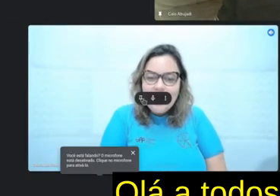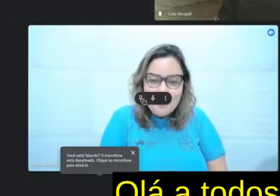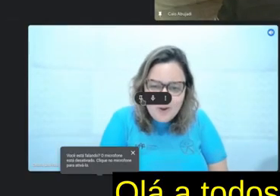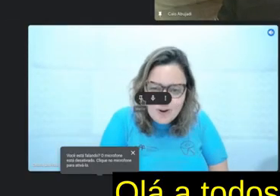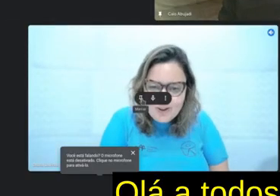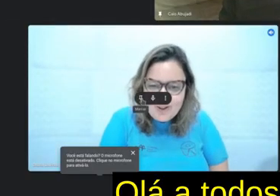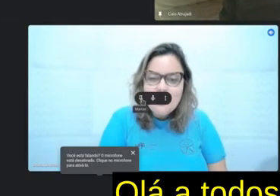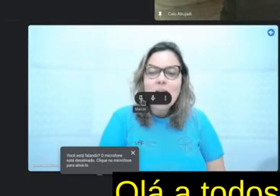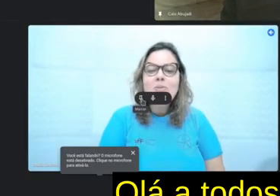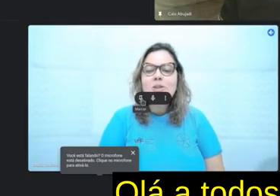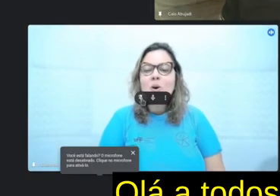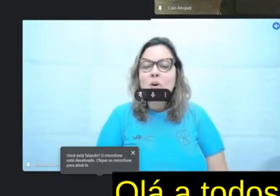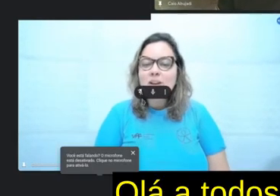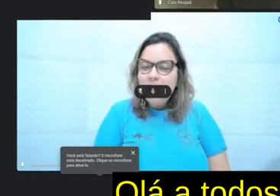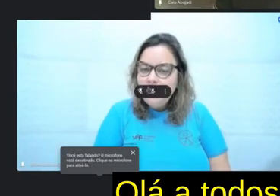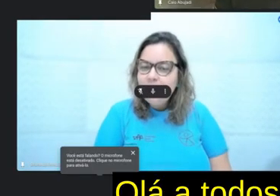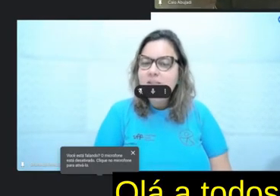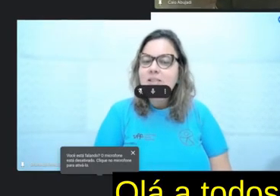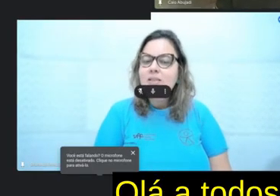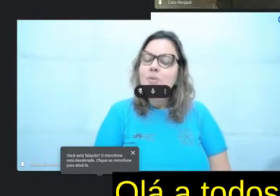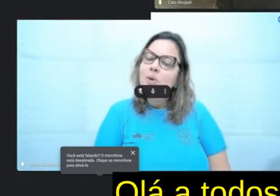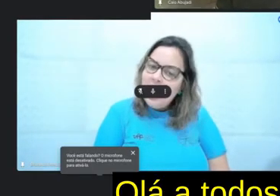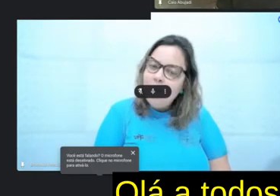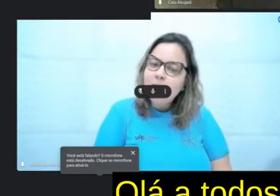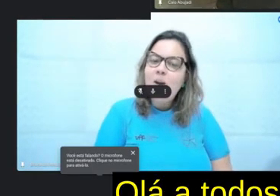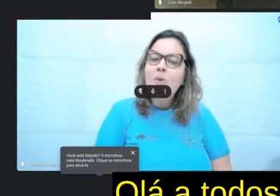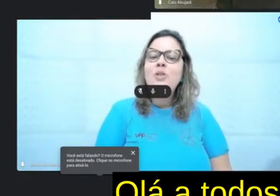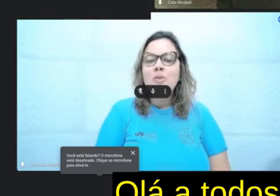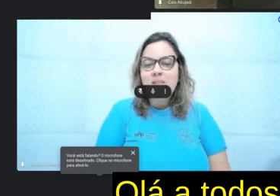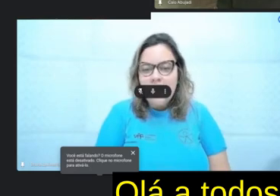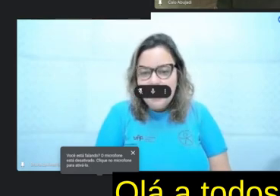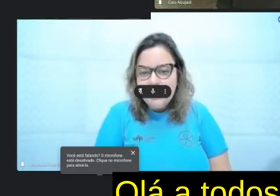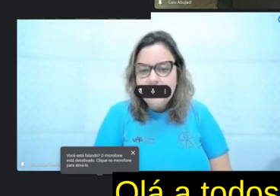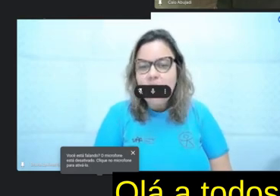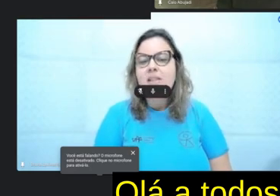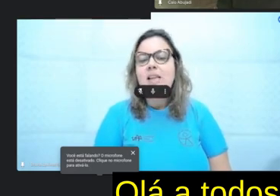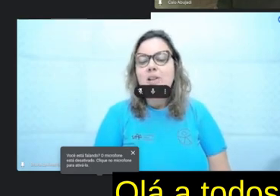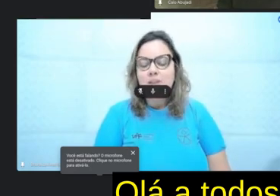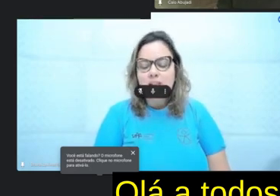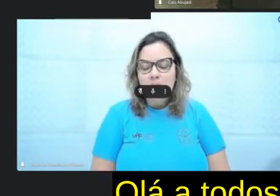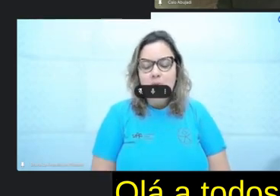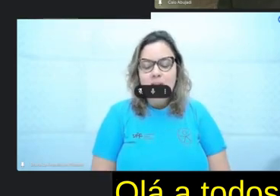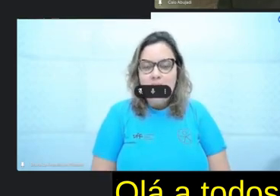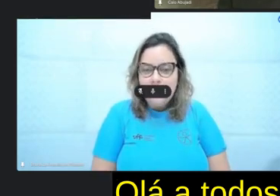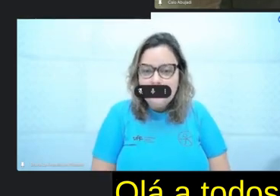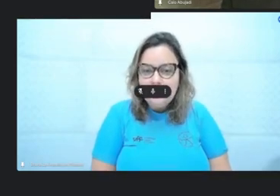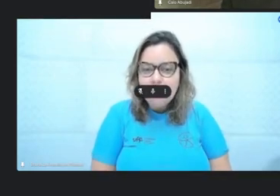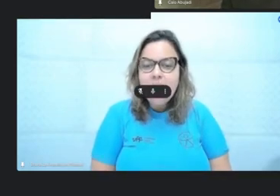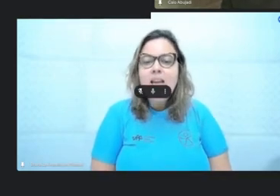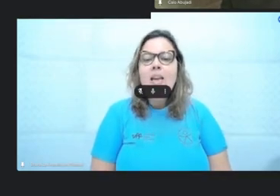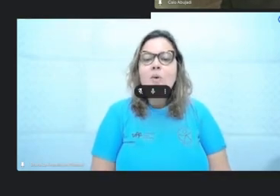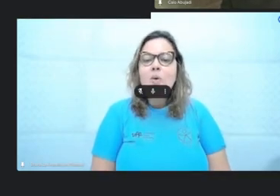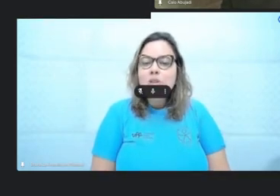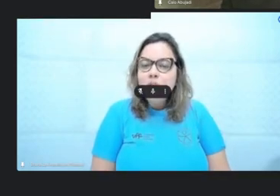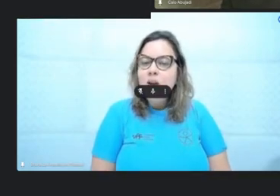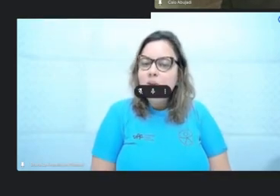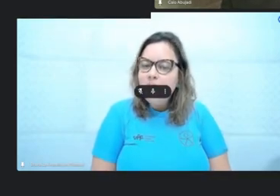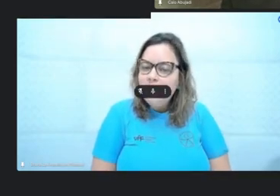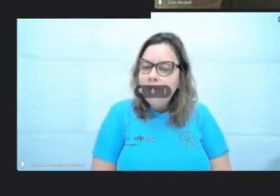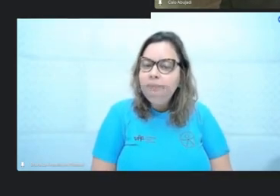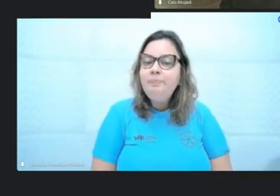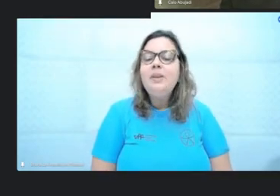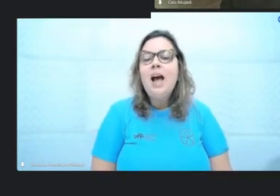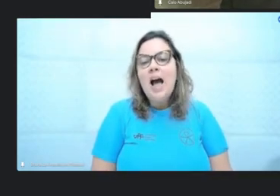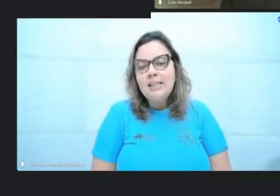Olá a todos, estamos de novo aqui no canal Saúde e Consciência da Universidade Federal Fluminense e continuando